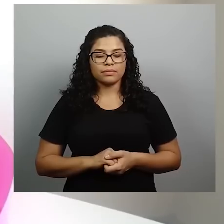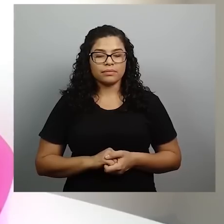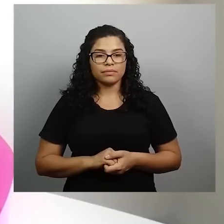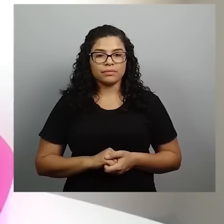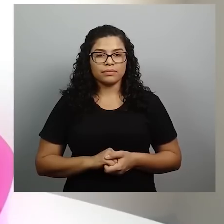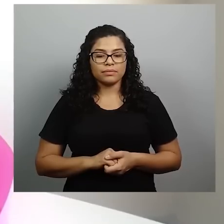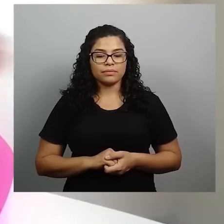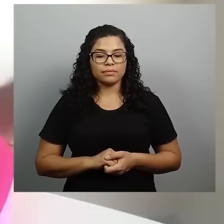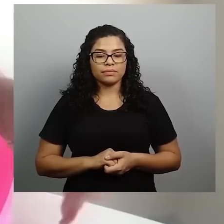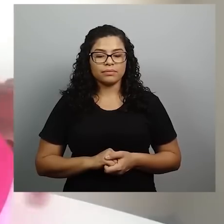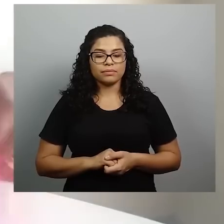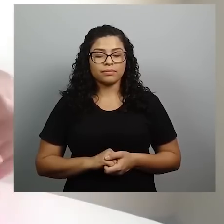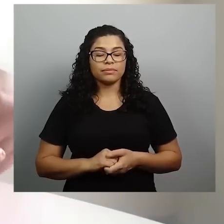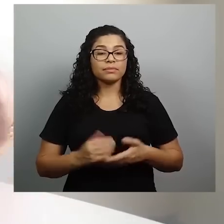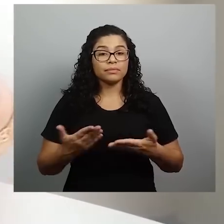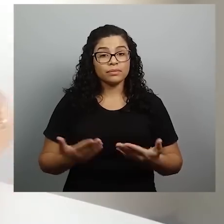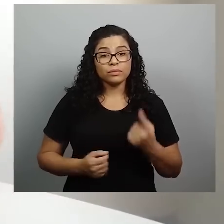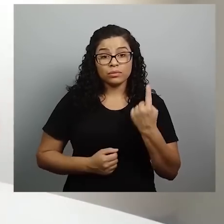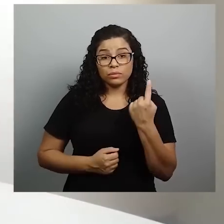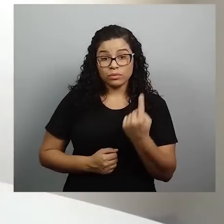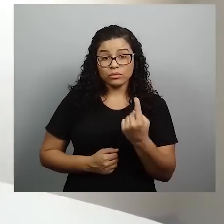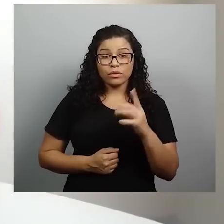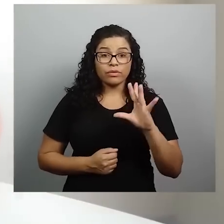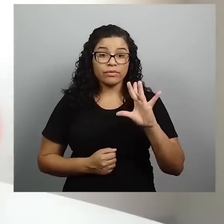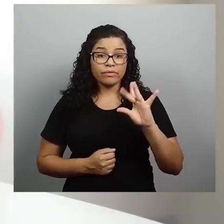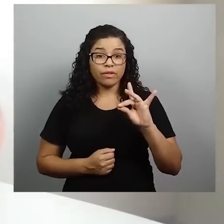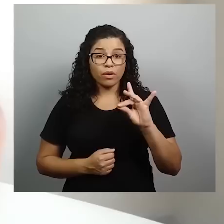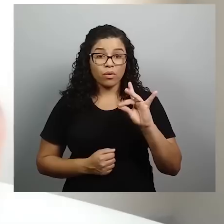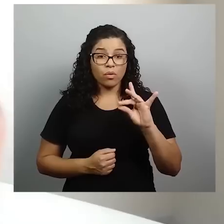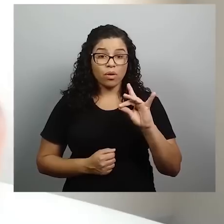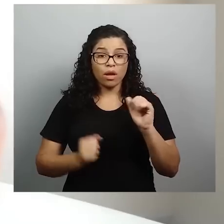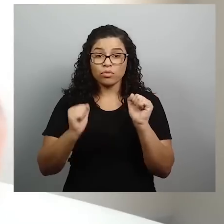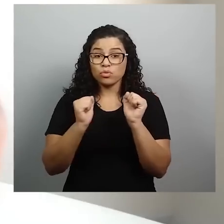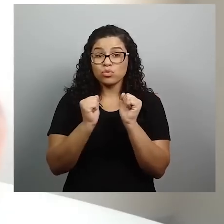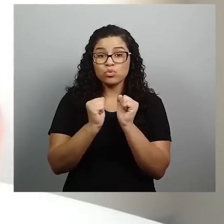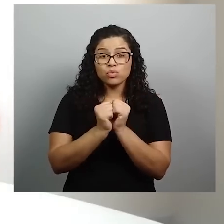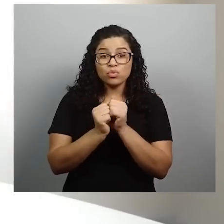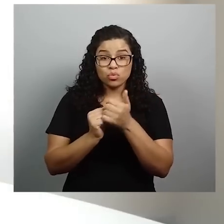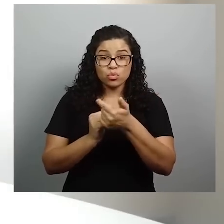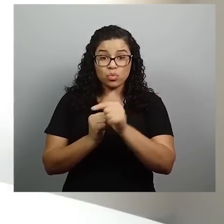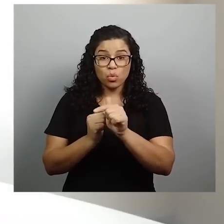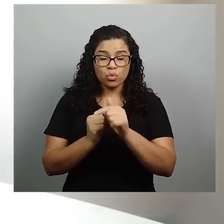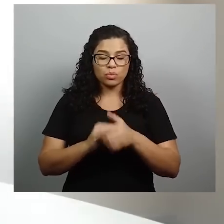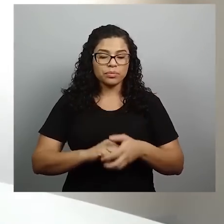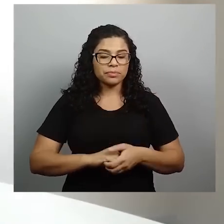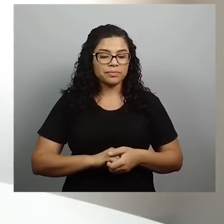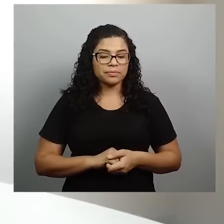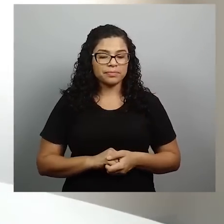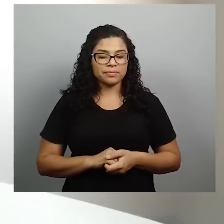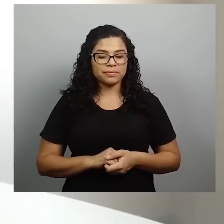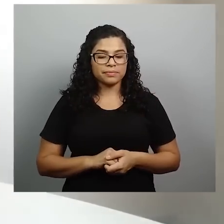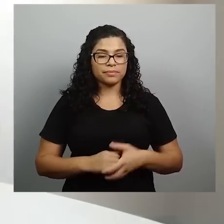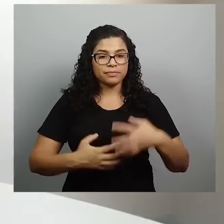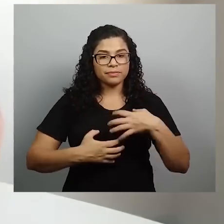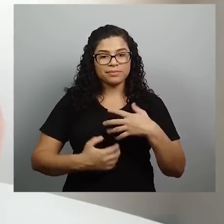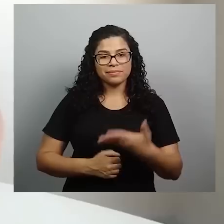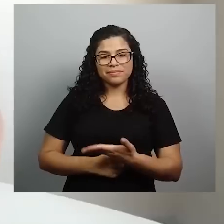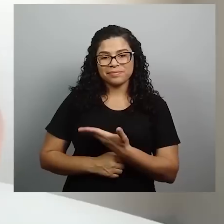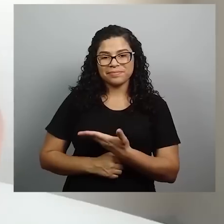Uma das partes você vai colar aqui nessa parte superior aqui,